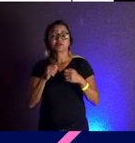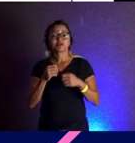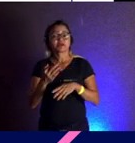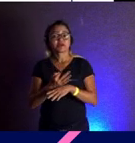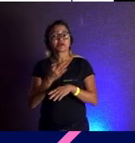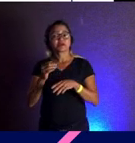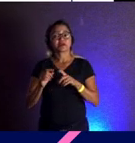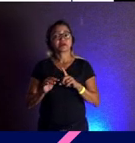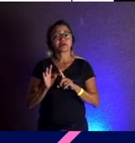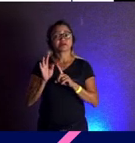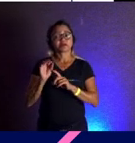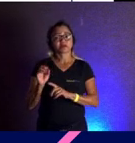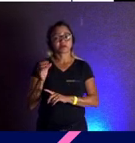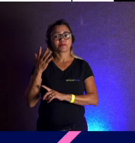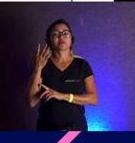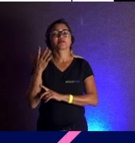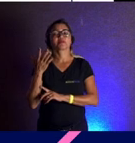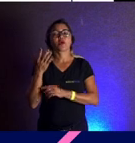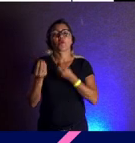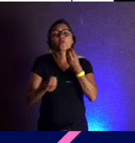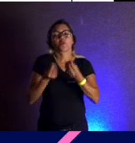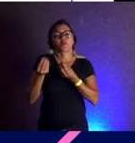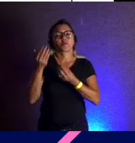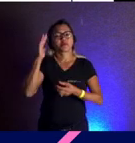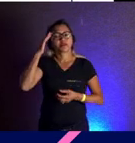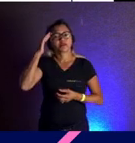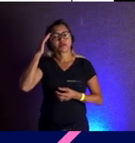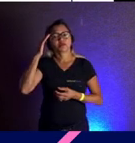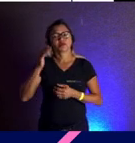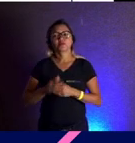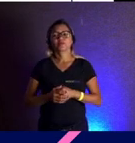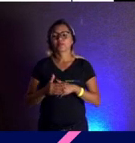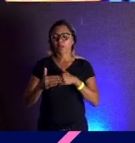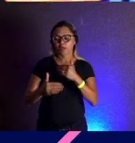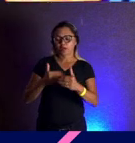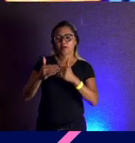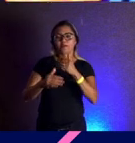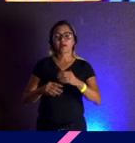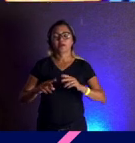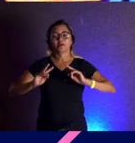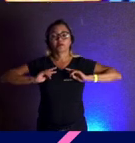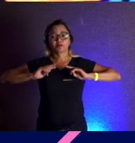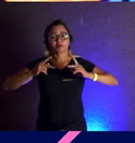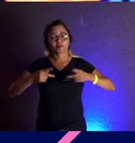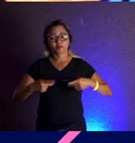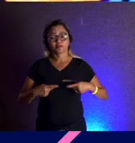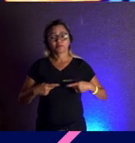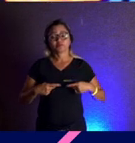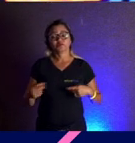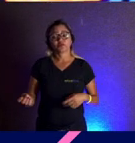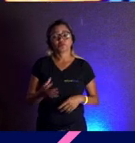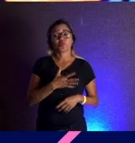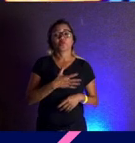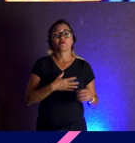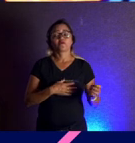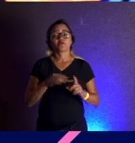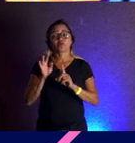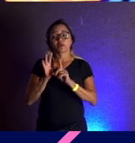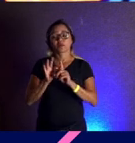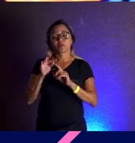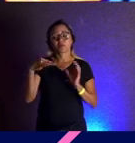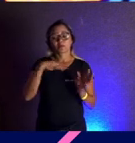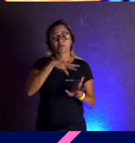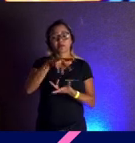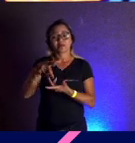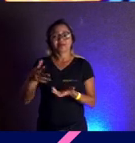resiliência climática é como é que a gente entende o caminhar da humanidade diante de um novo, de um outro planeta